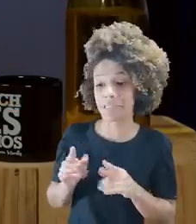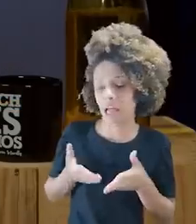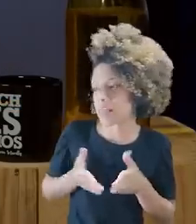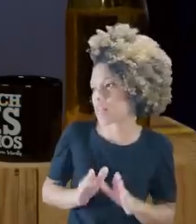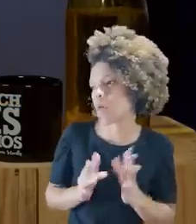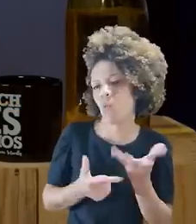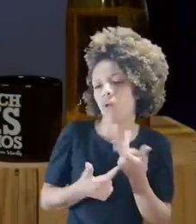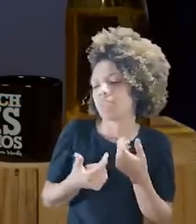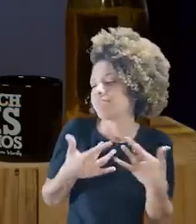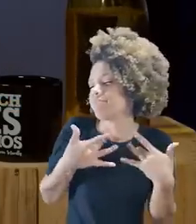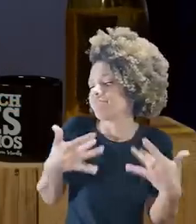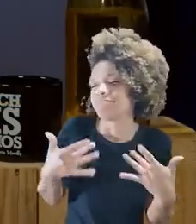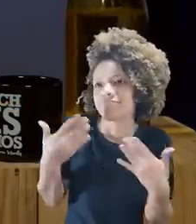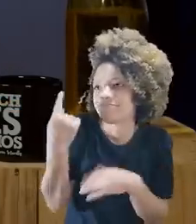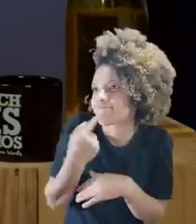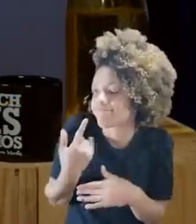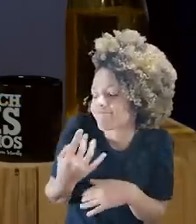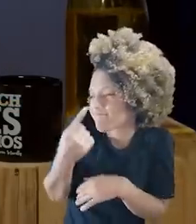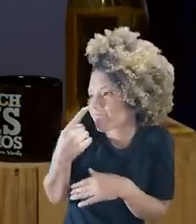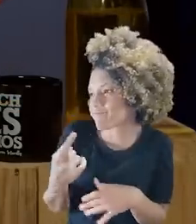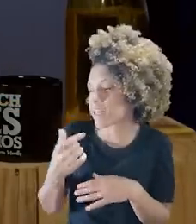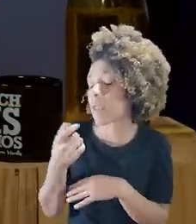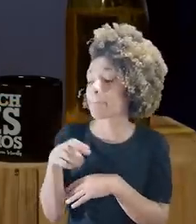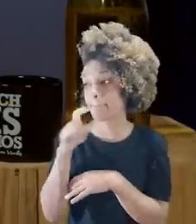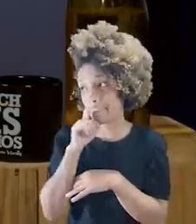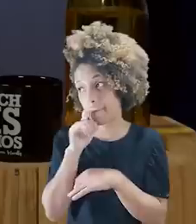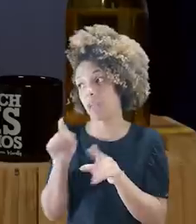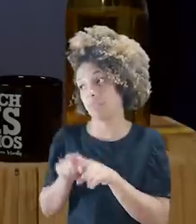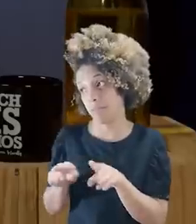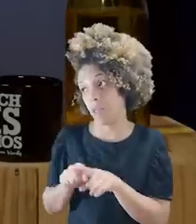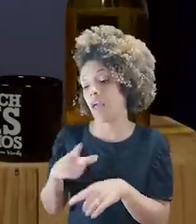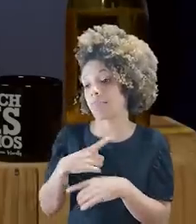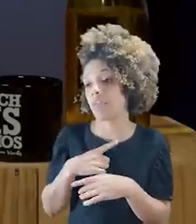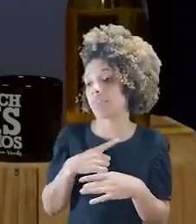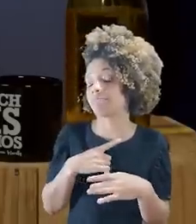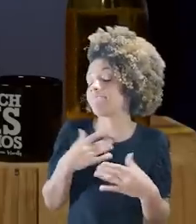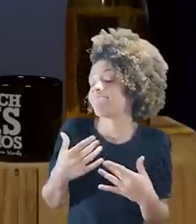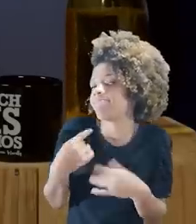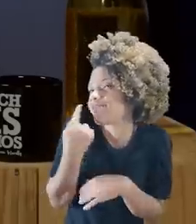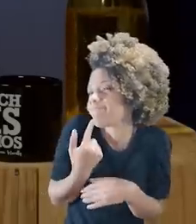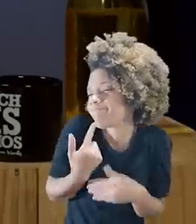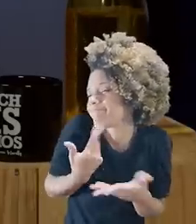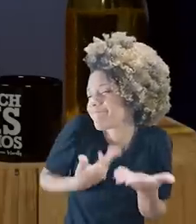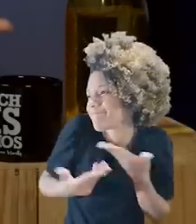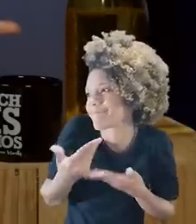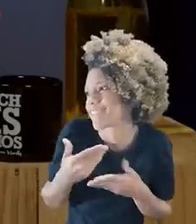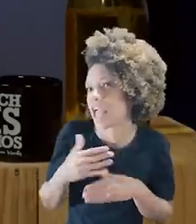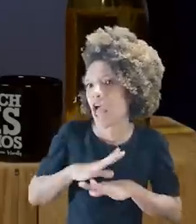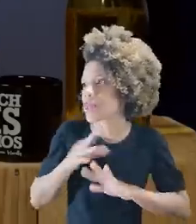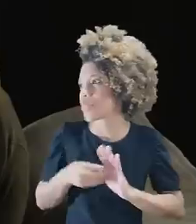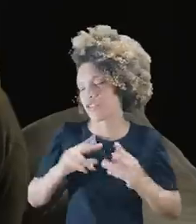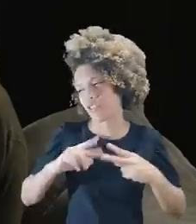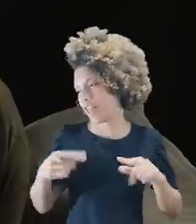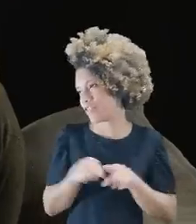sim é uma Carisma impressionante e ela e meu pai também tem essa esse Carisma Então acho que é um pouco de genética